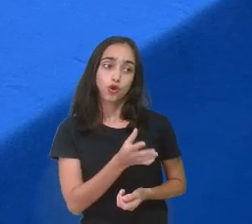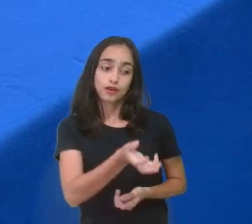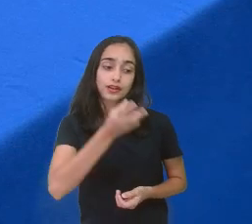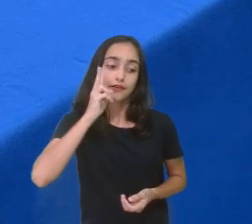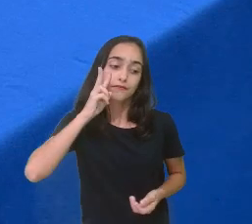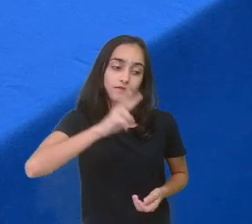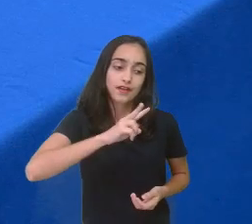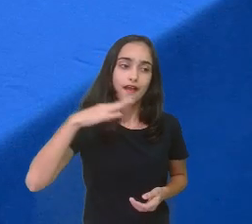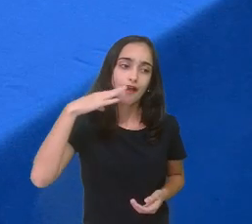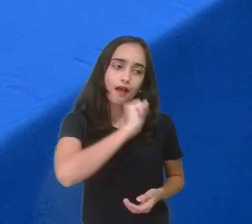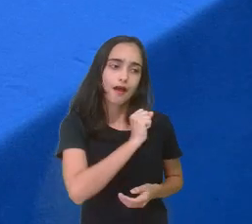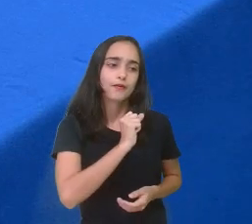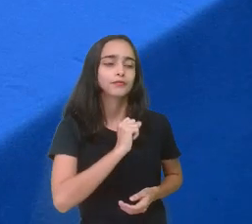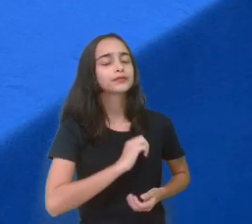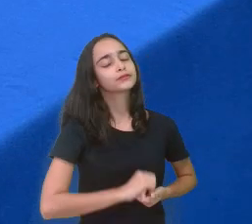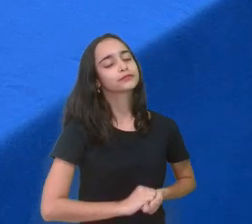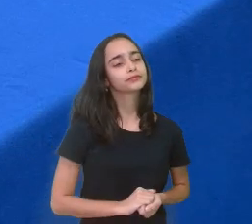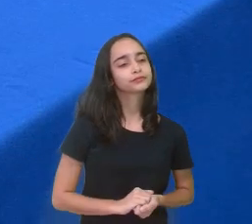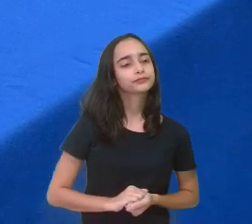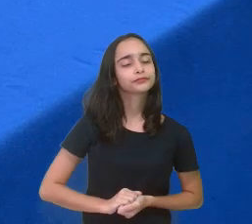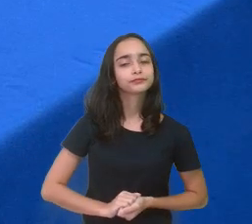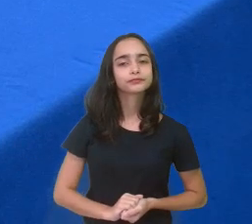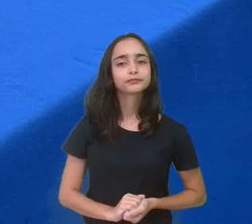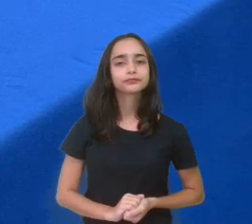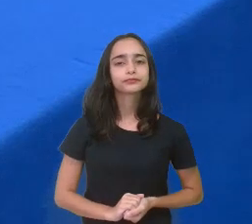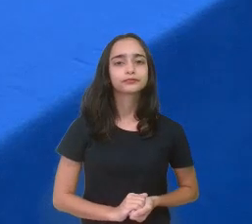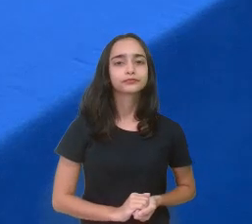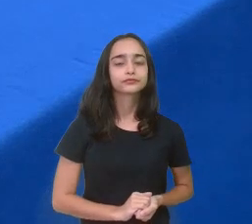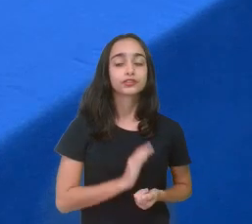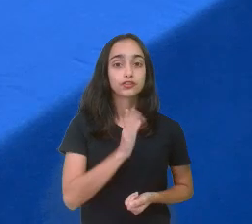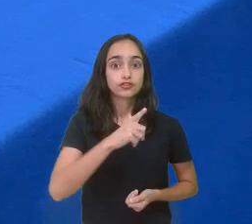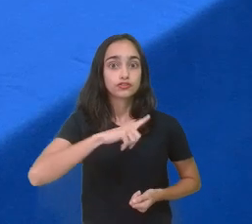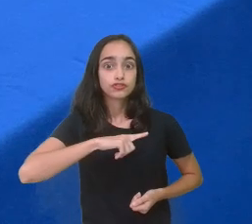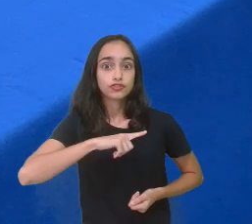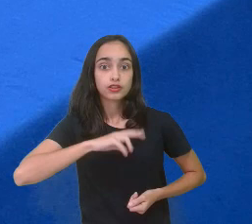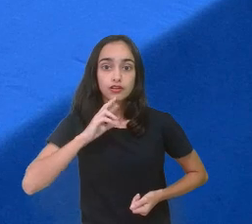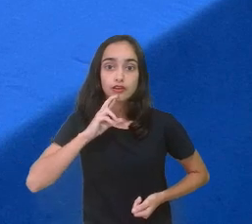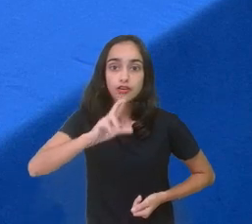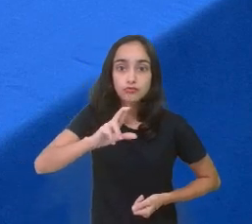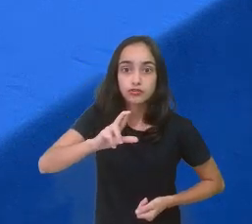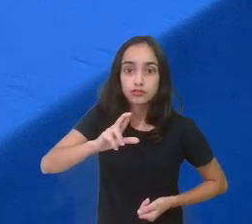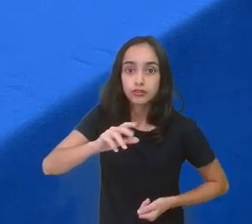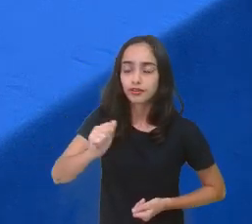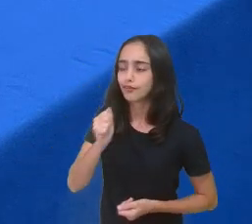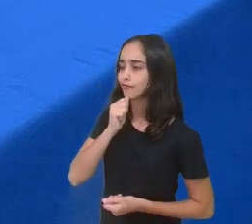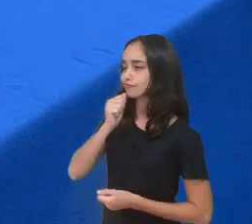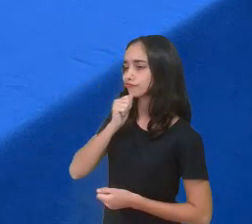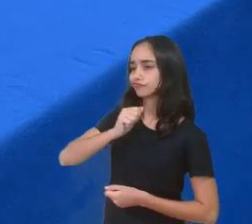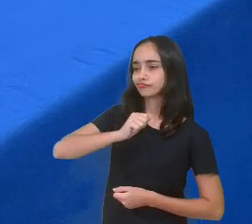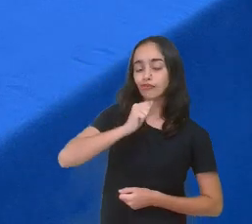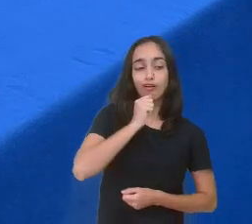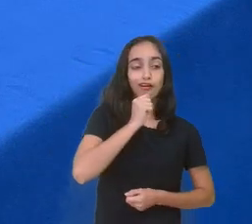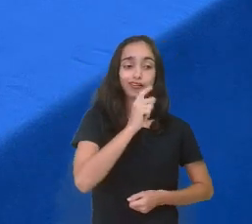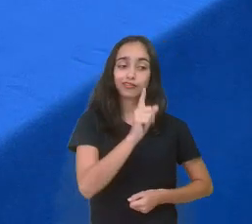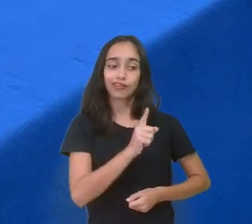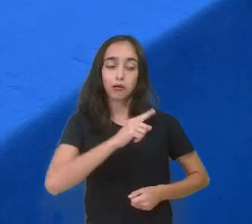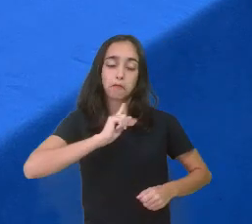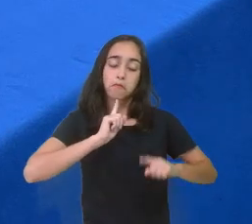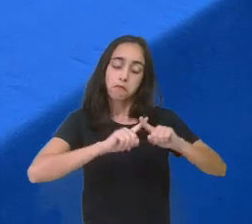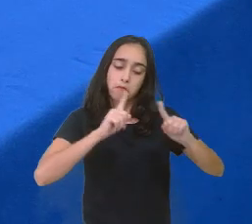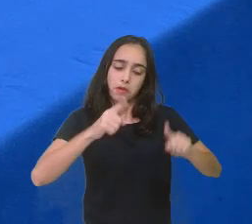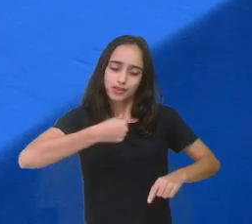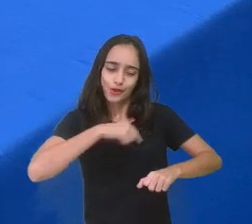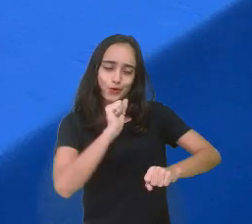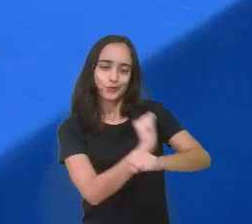ver. Sim, atualiza. Será que temos resposta? Ainda não? Ainda não, mas eu estou aguardando aqui. Ok, então olha só, quando a